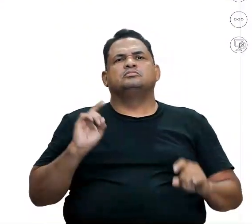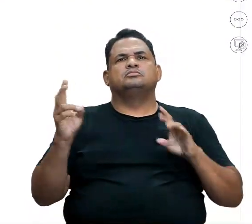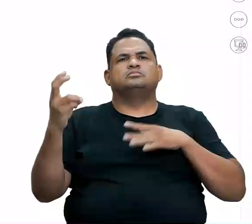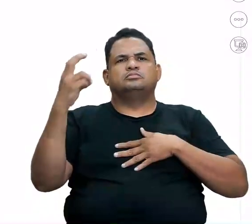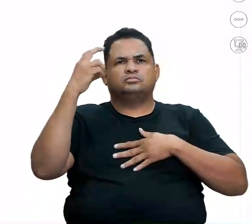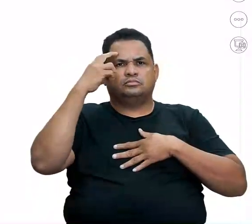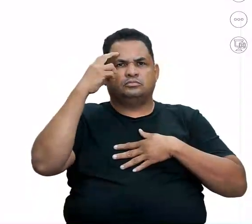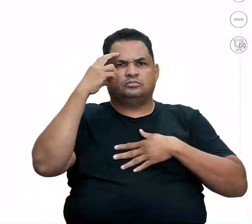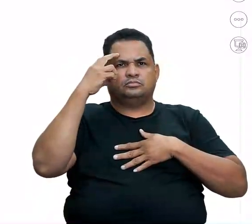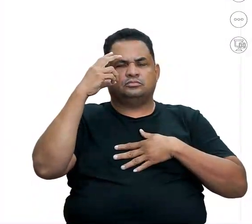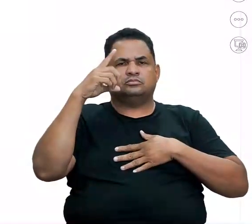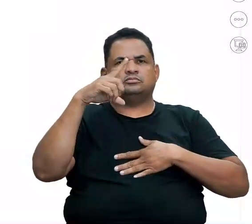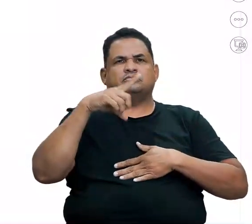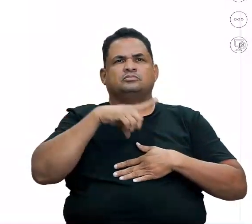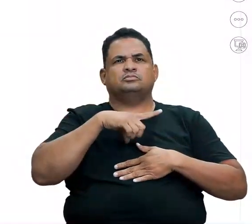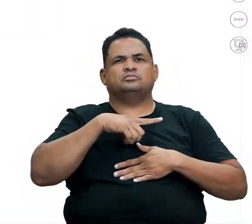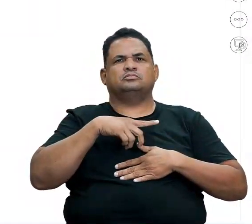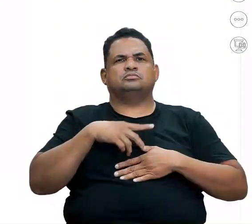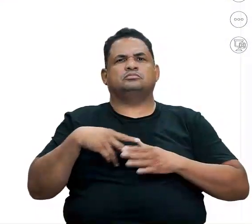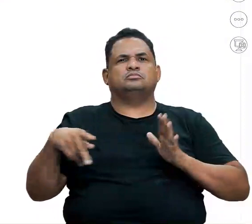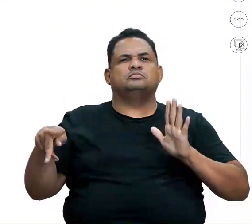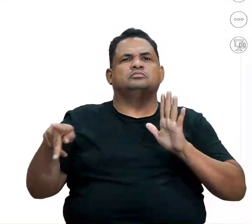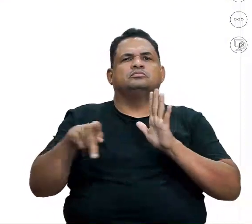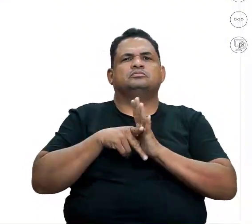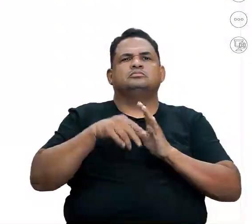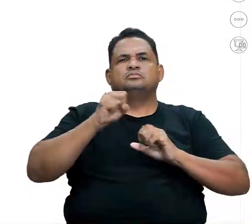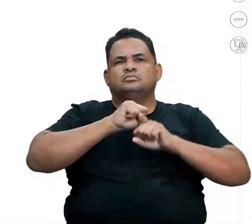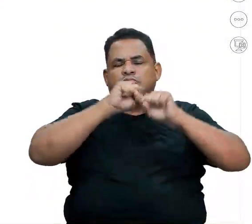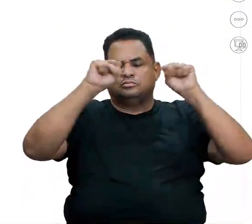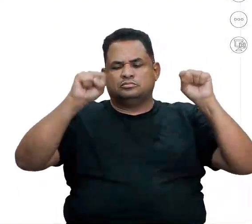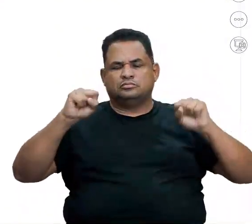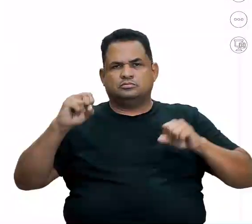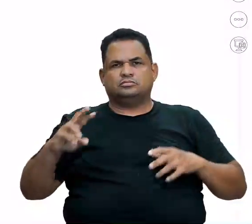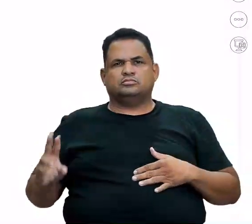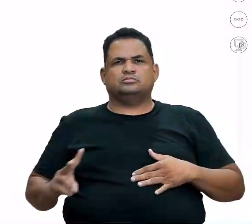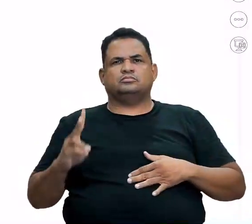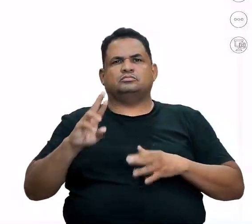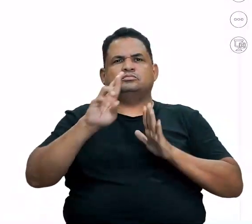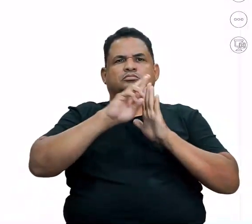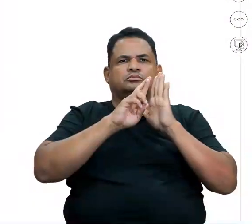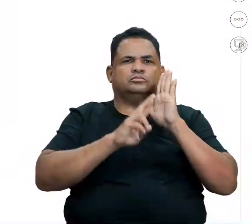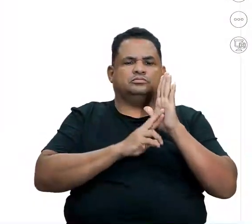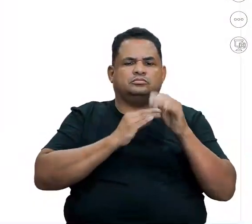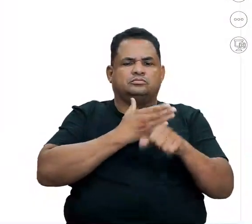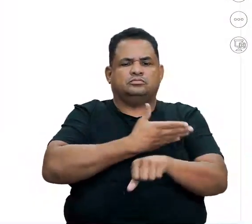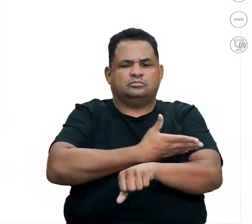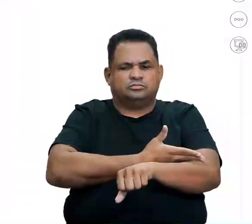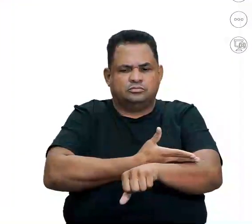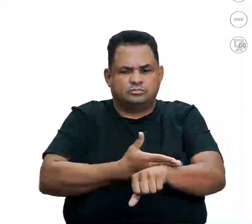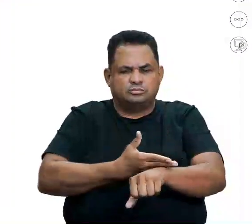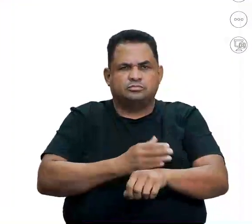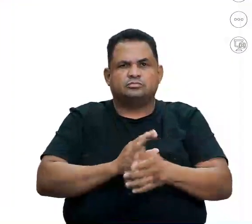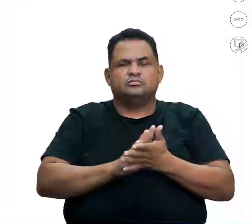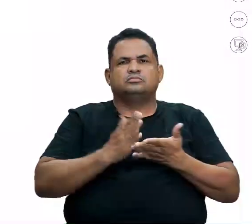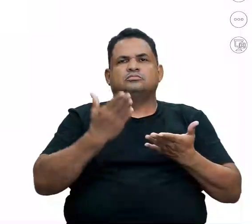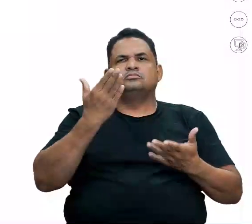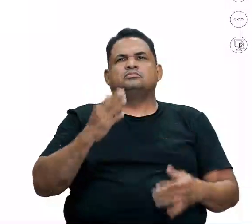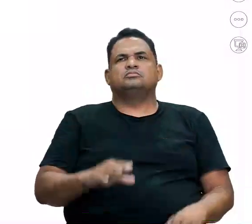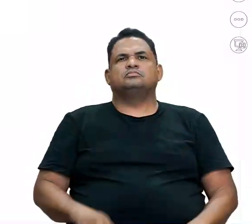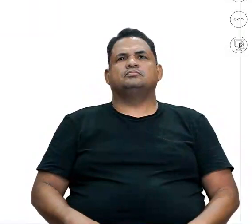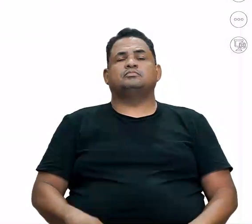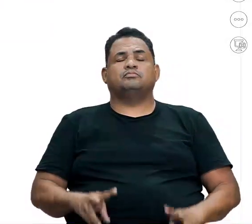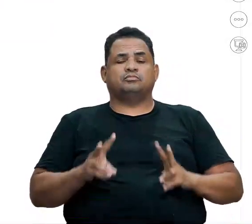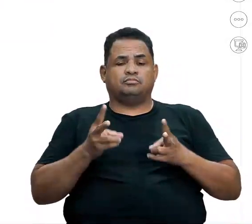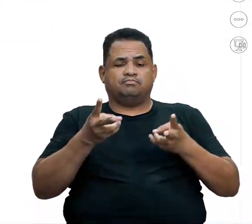cultura ela detém seus próprios sistemas de valores, né? De regras, de costumes e etc. Então, é perceber